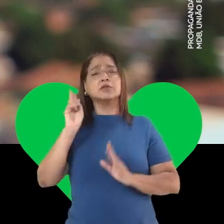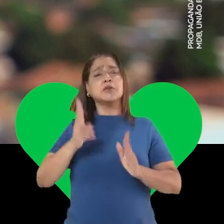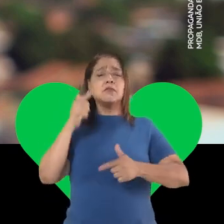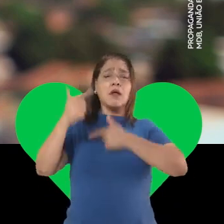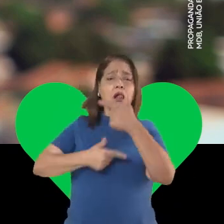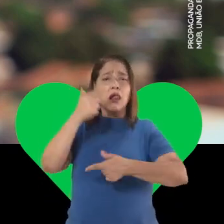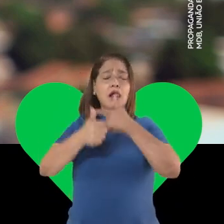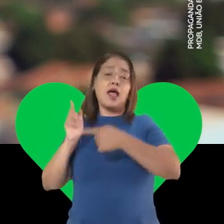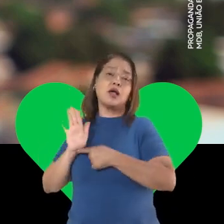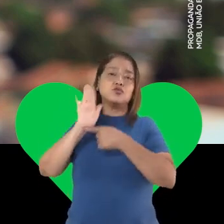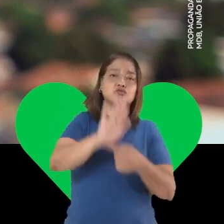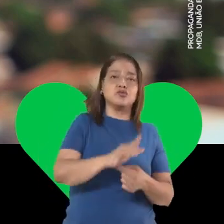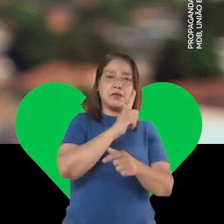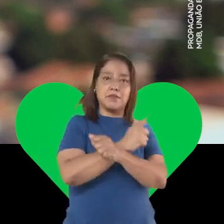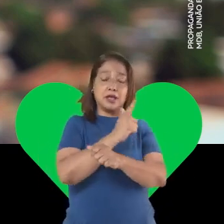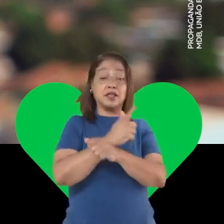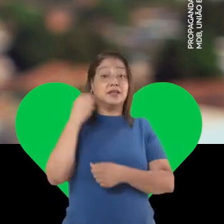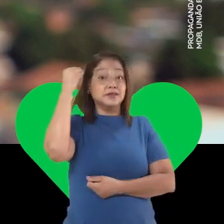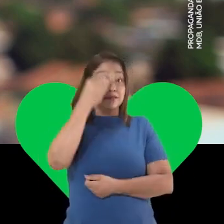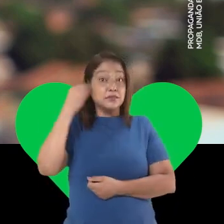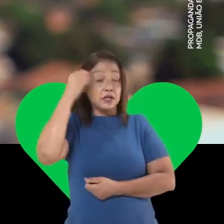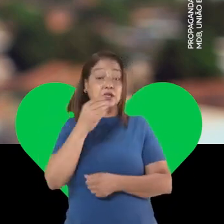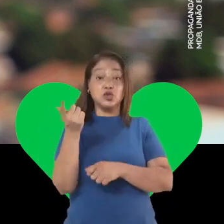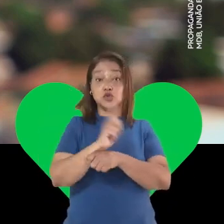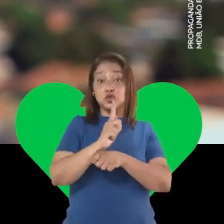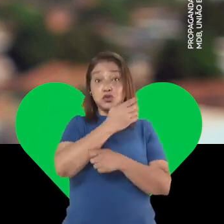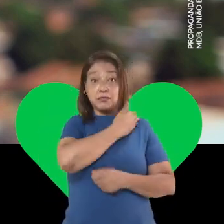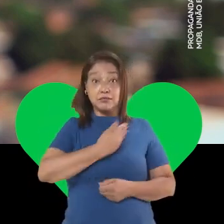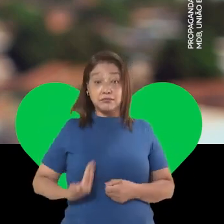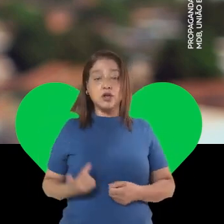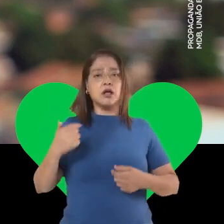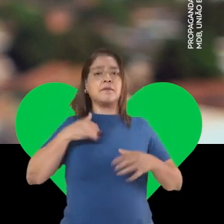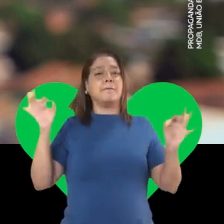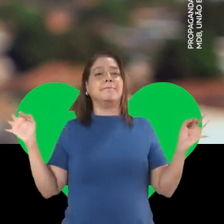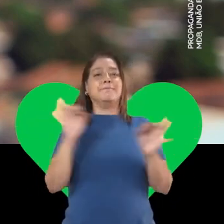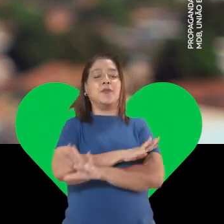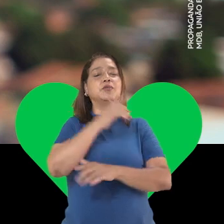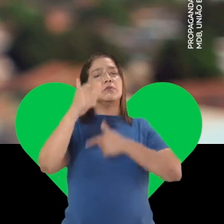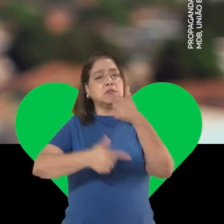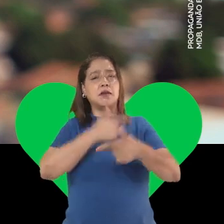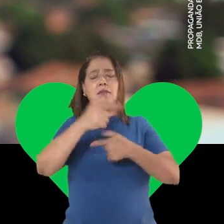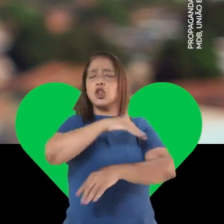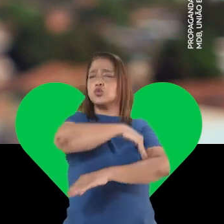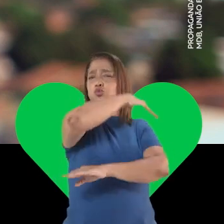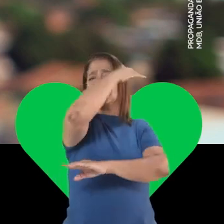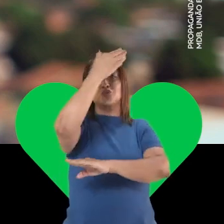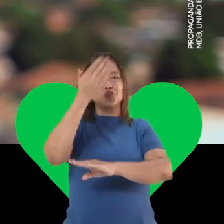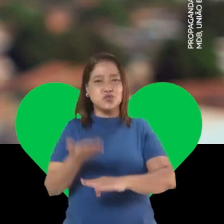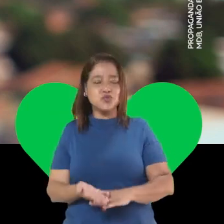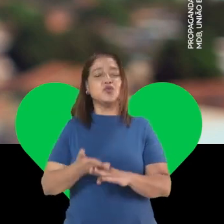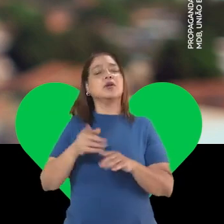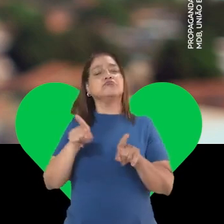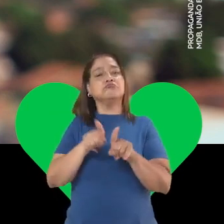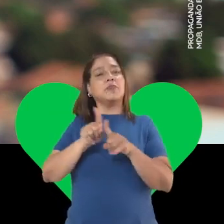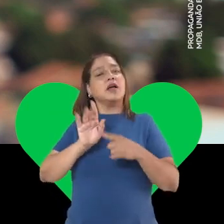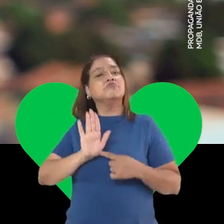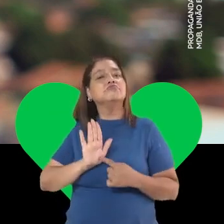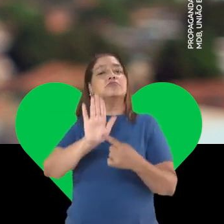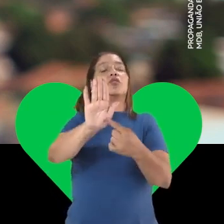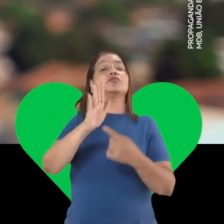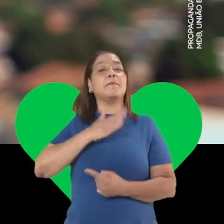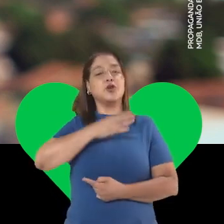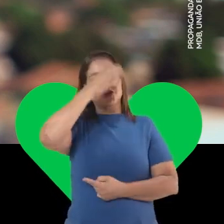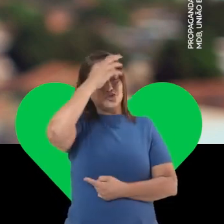sempre trabalhando por Aparecida. Tenho experiência em gestão pública e estou pronto para trabalhar de noite e honrar o legado